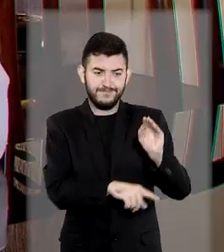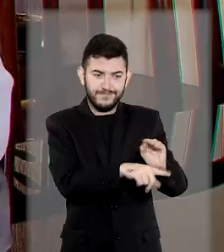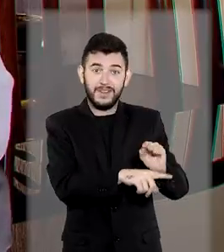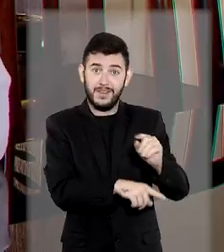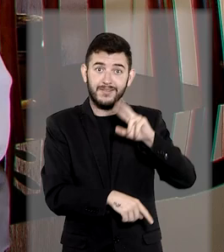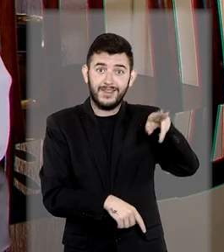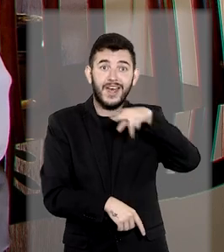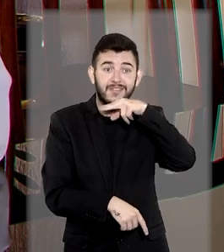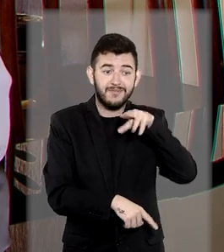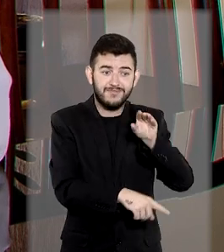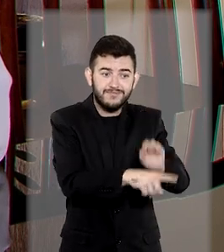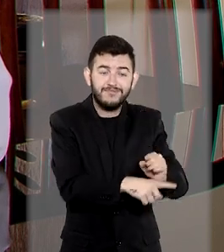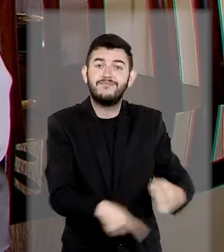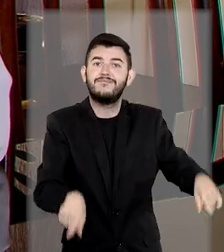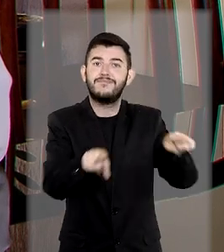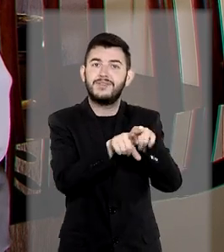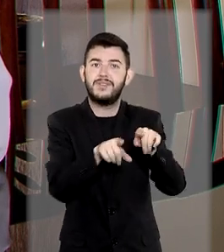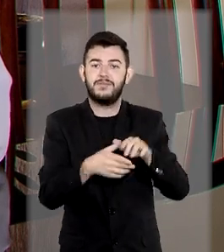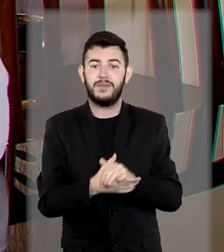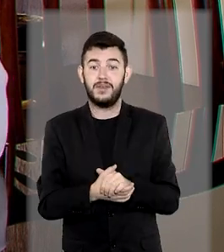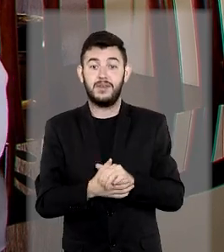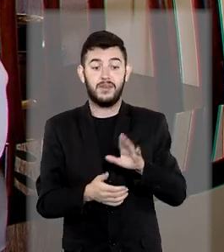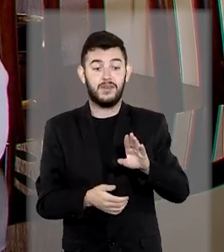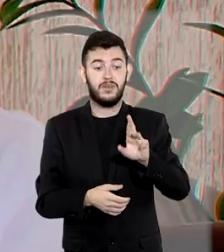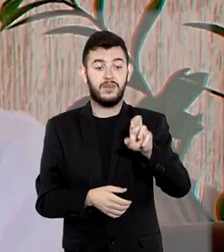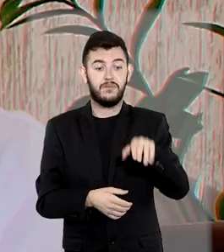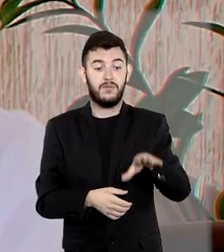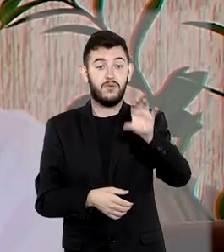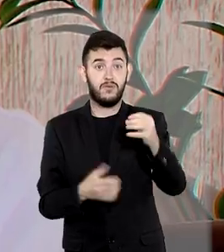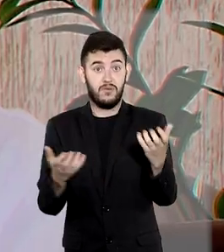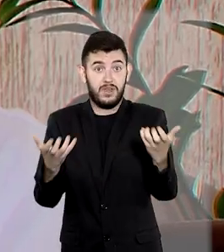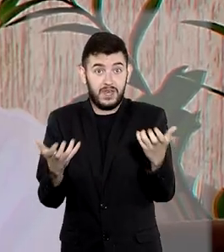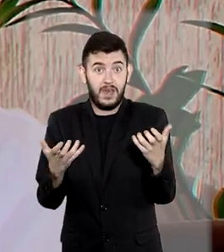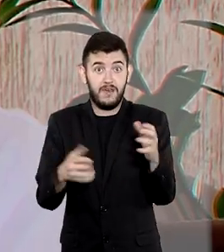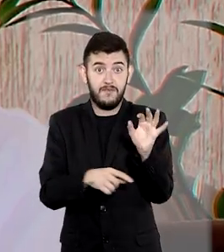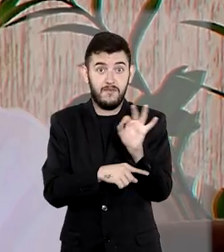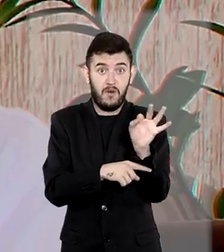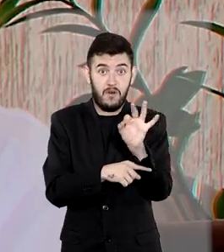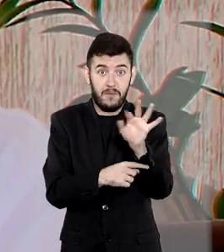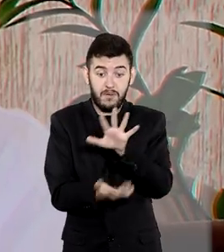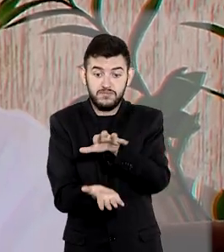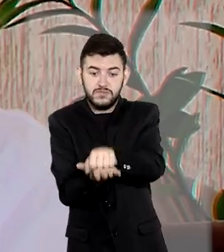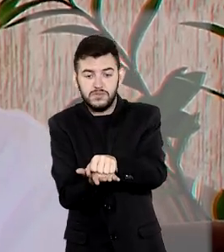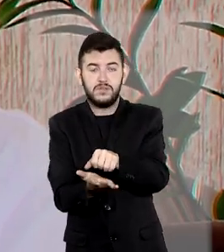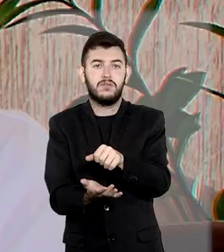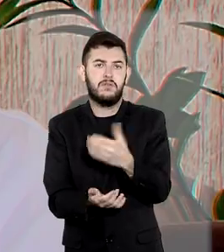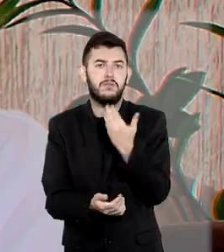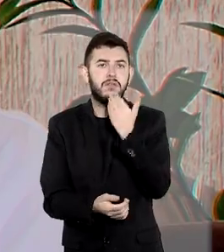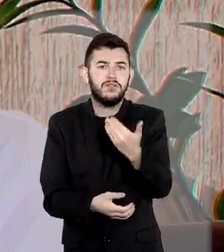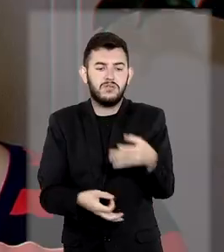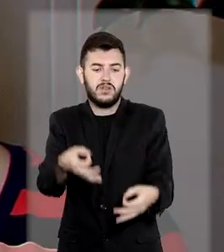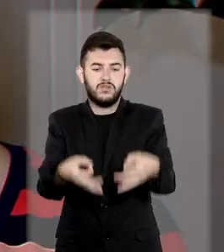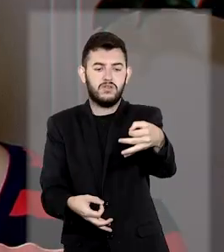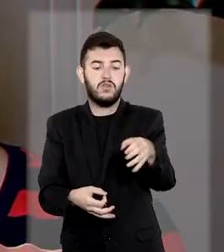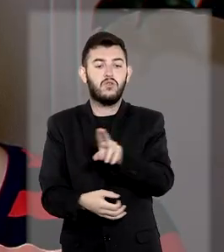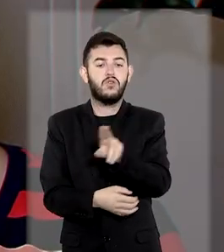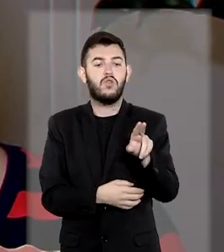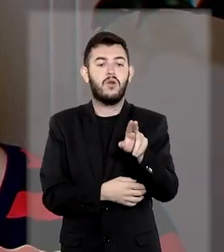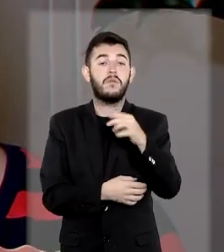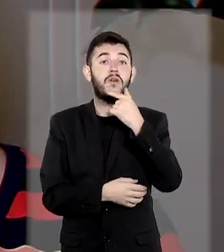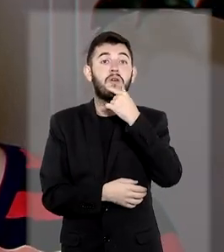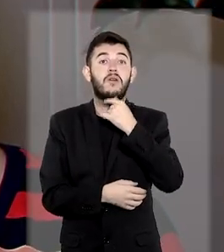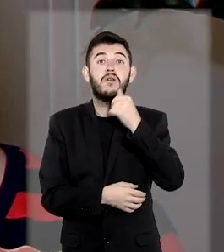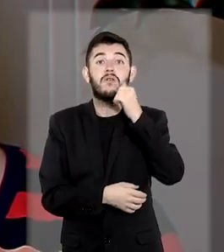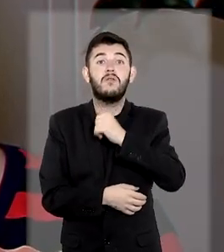Uma relação que agora Bruno quer que seja formalizada. Ele decidiu pedir na justiça que o nome dos avós conste na certidão